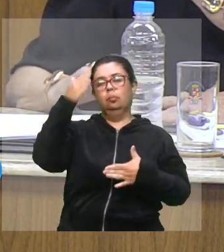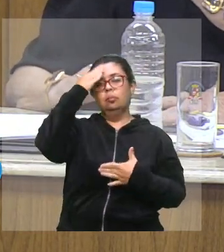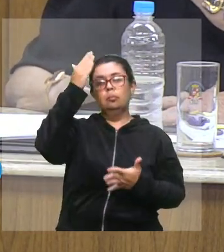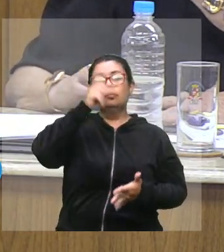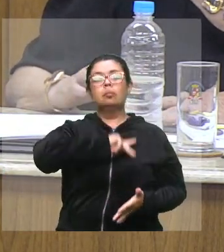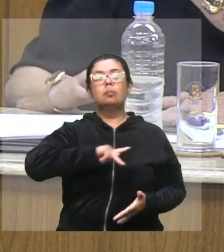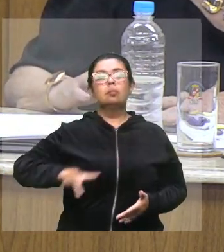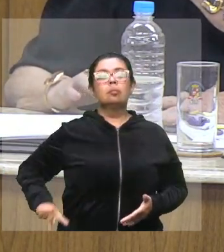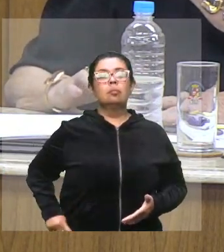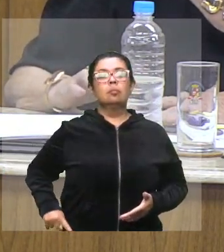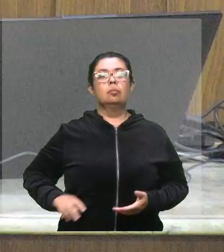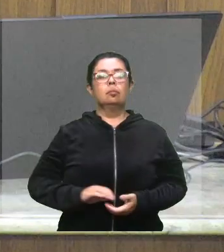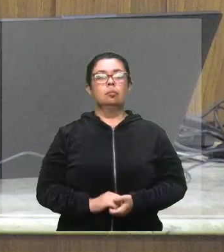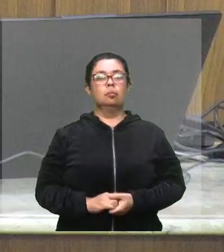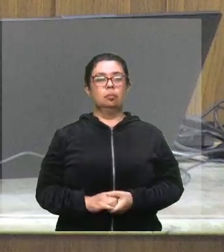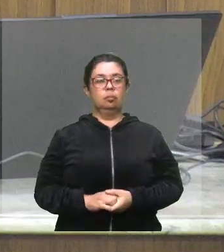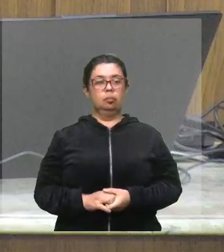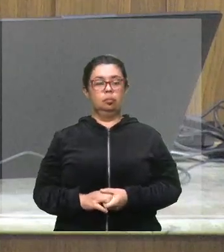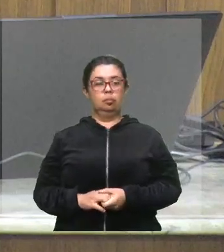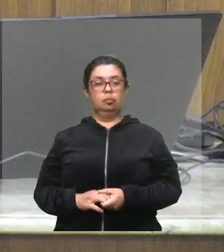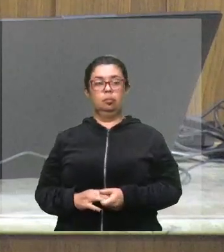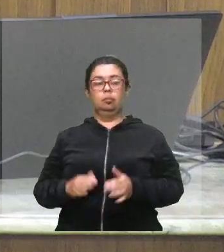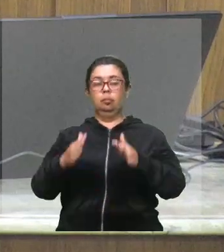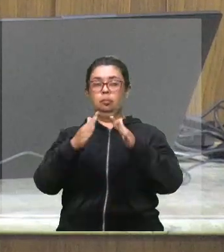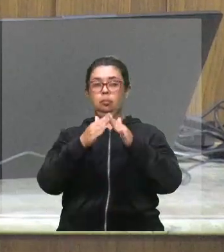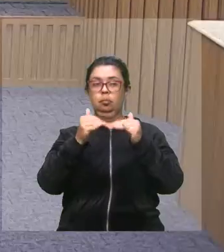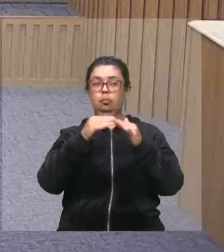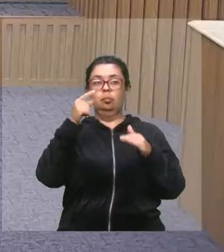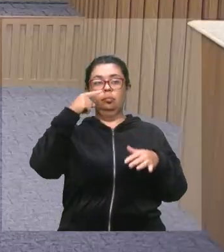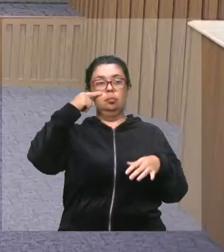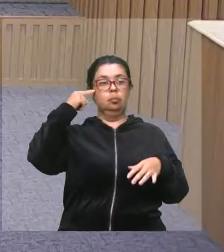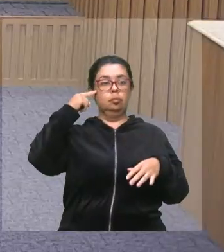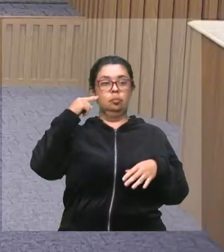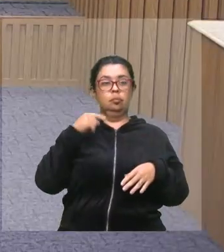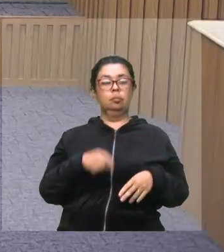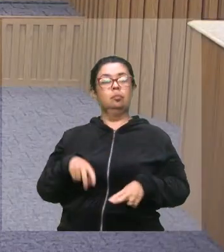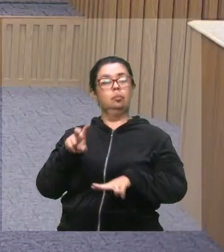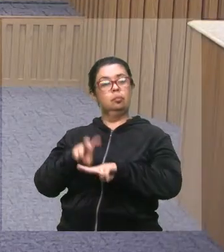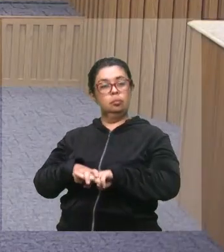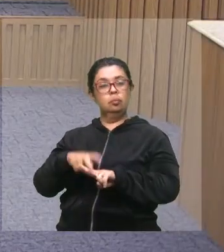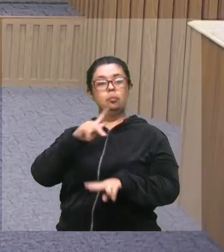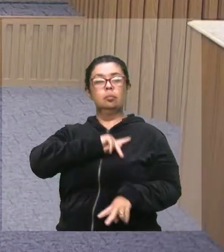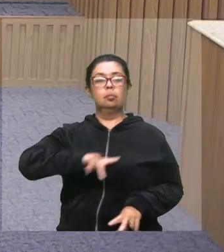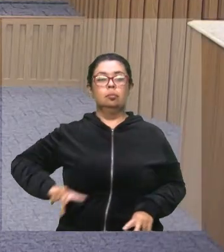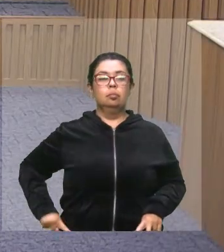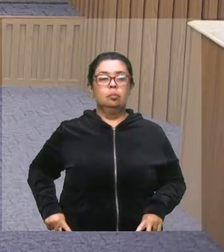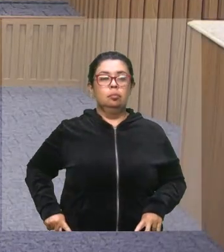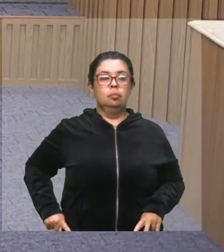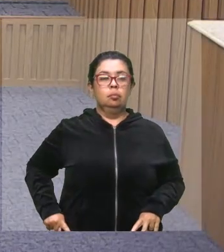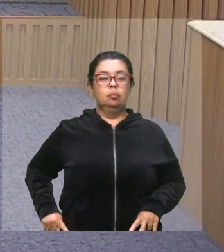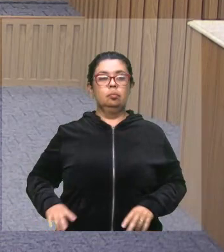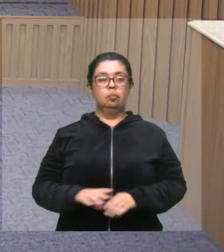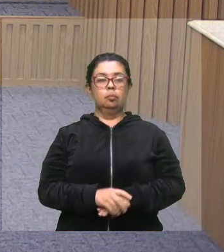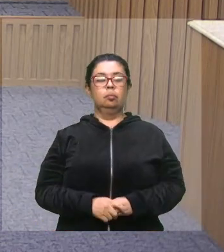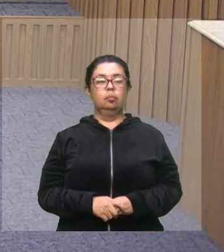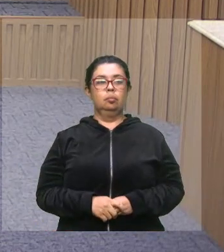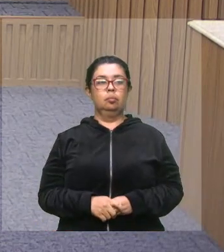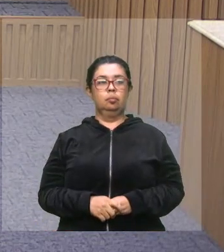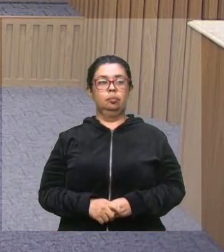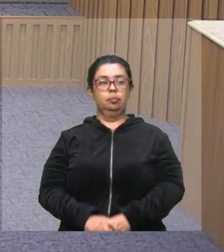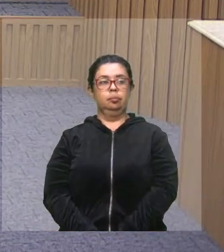presidente. Eu solicito ao vereador Vinícius Sim para que assuma a presidência, para que eu possa fazer uso da